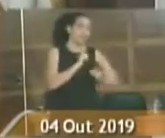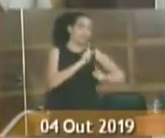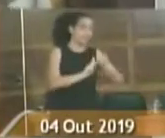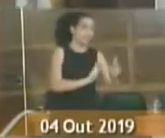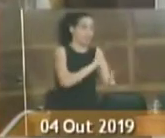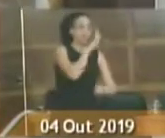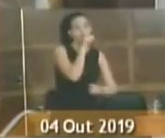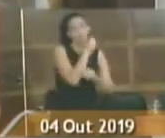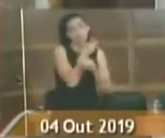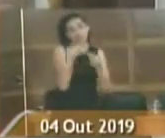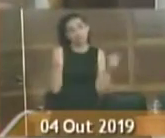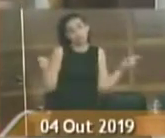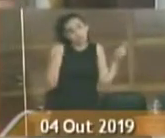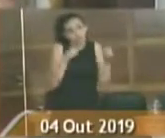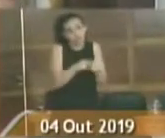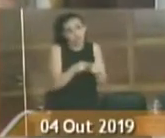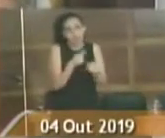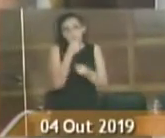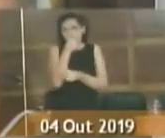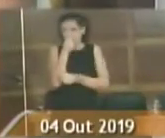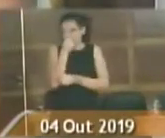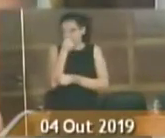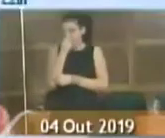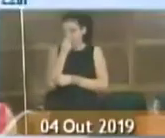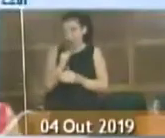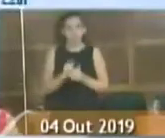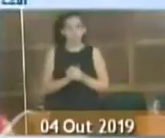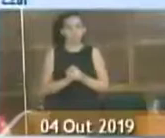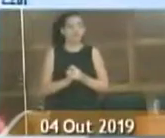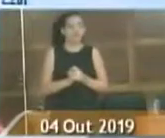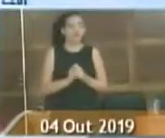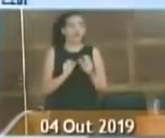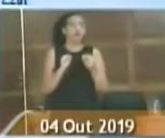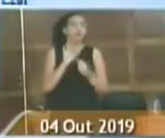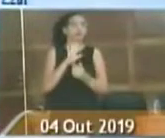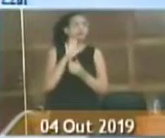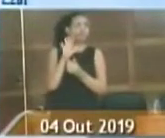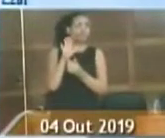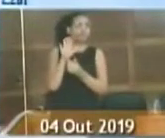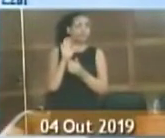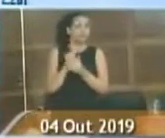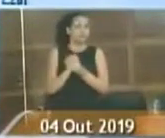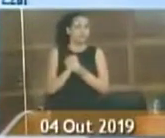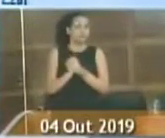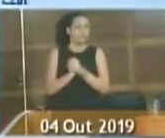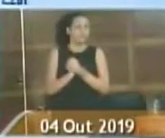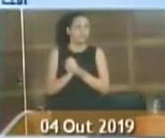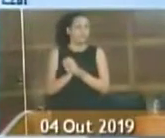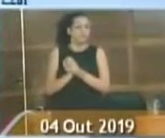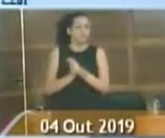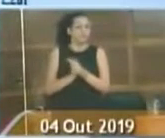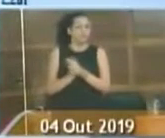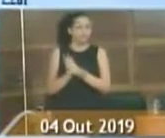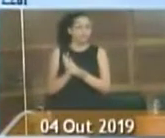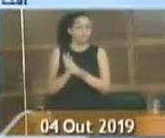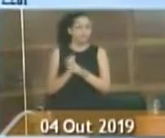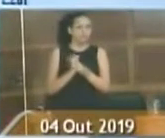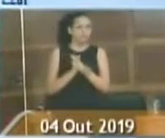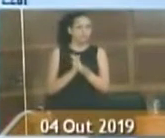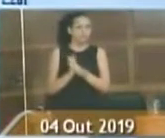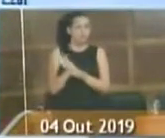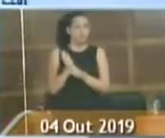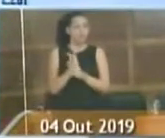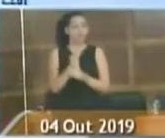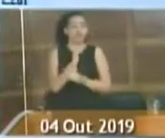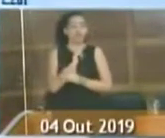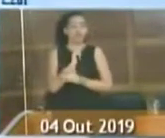tá? Pode passar. Porque vocês podem ver aqui, a Karen vai mostrar até uma foto parecida. Você